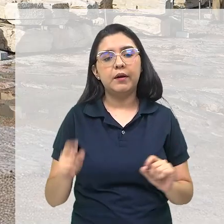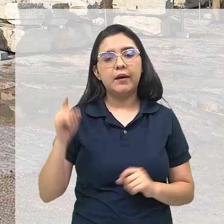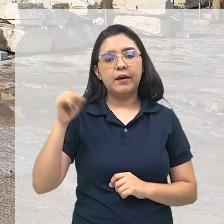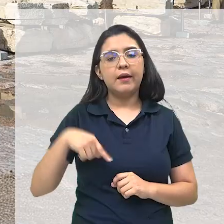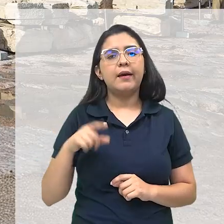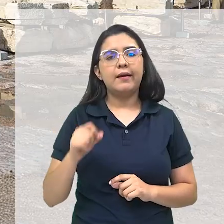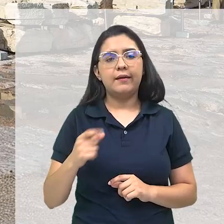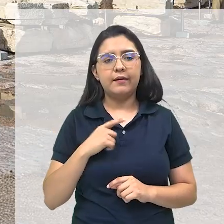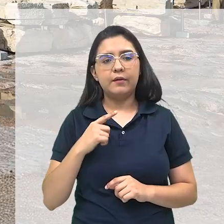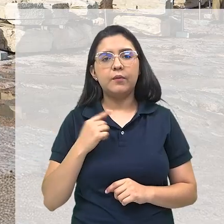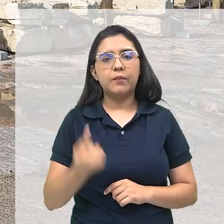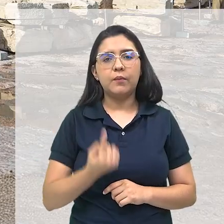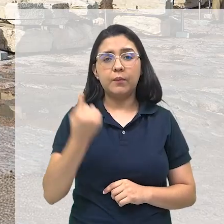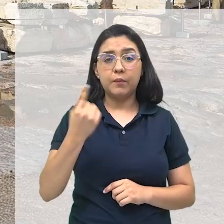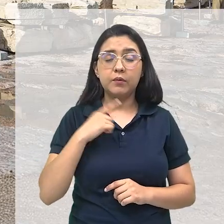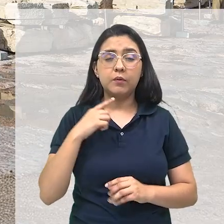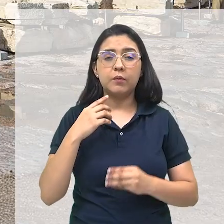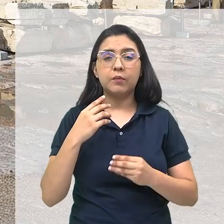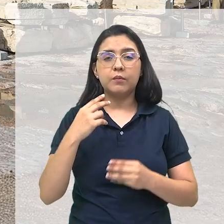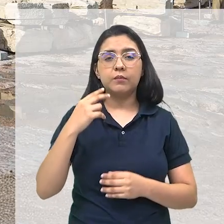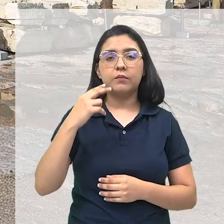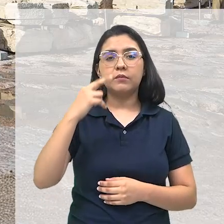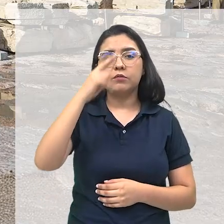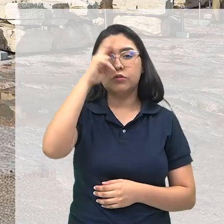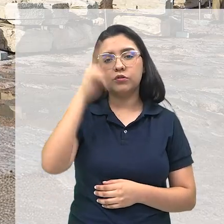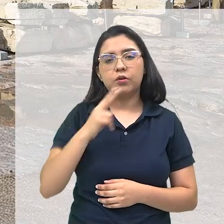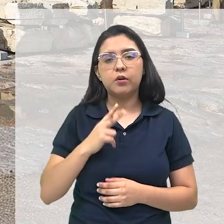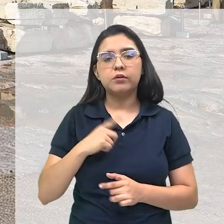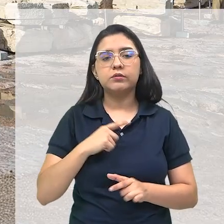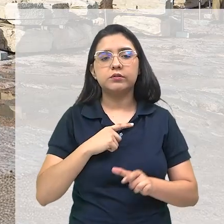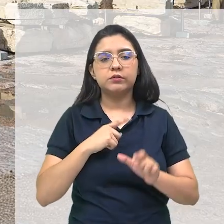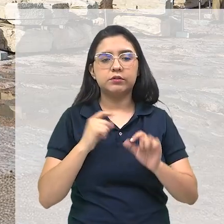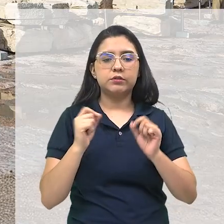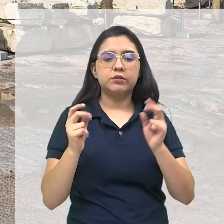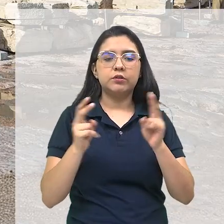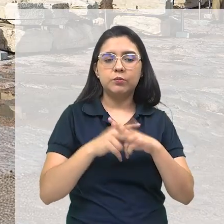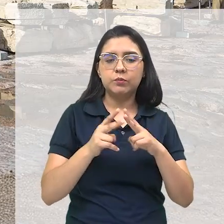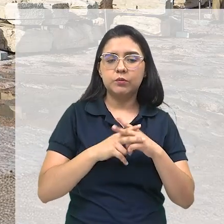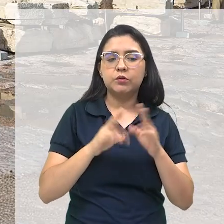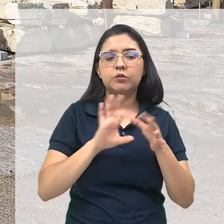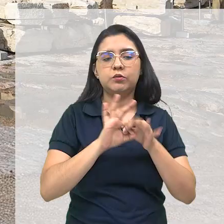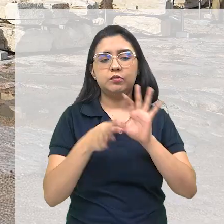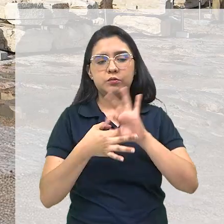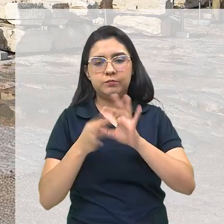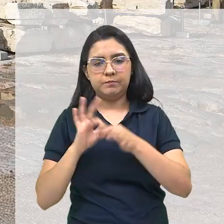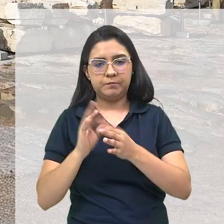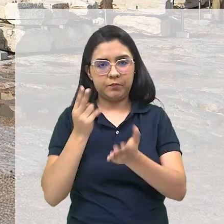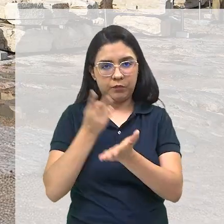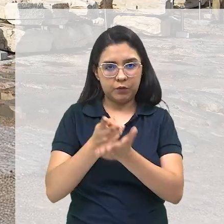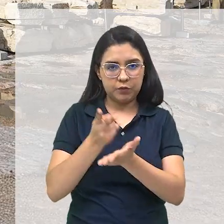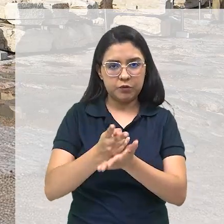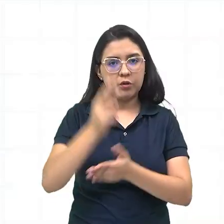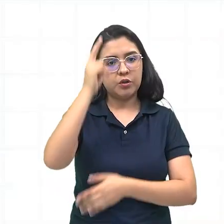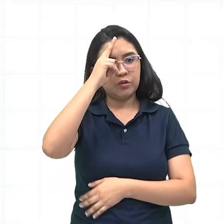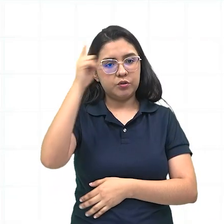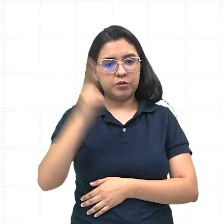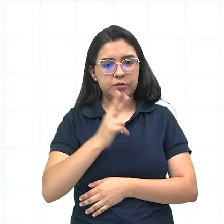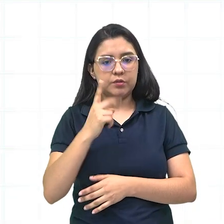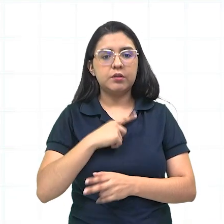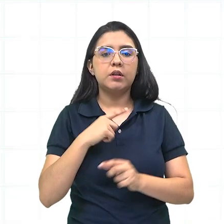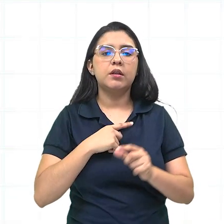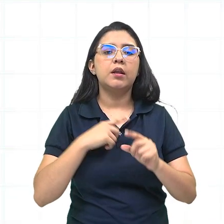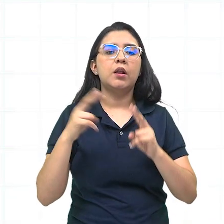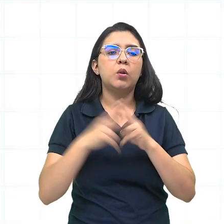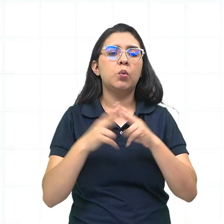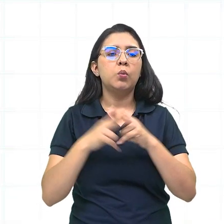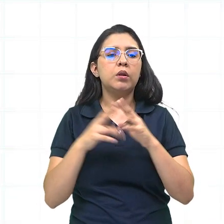uma dos surgimentos, né, da modalidade olímpica dessas lutas. Continuando ainda aí sobre a história da luta